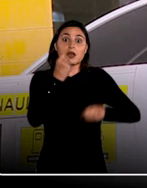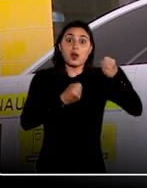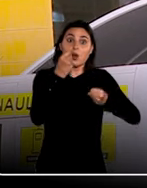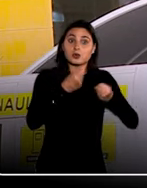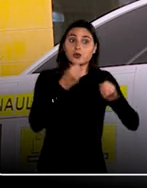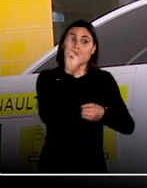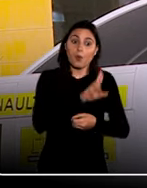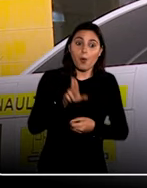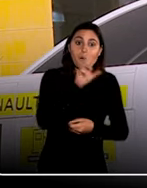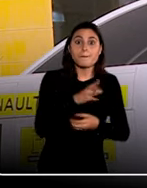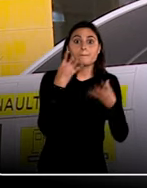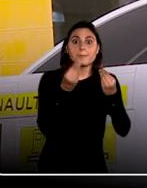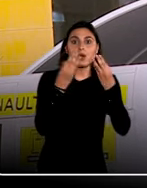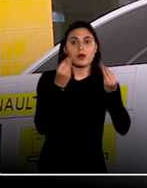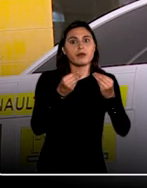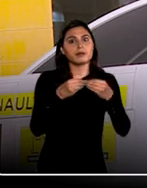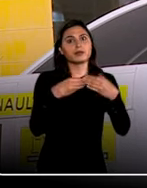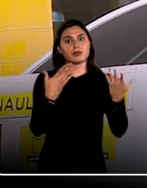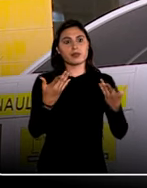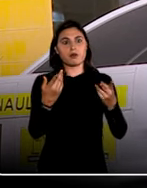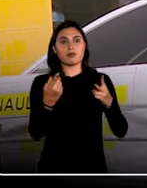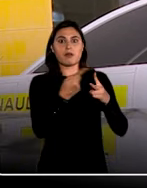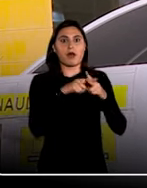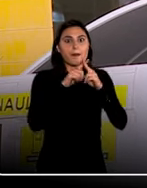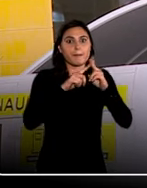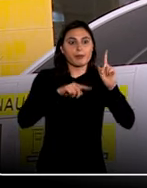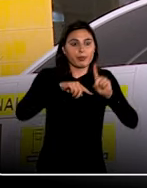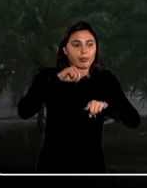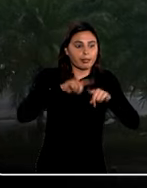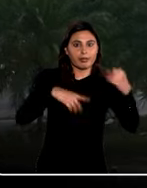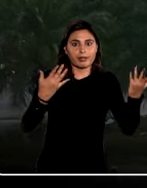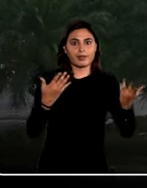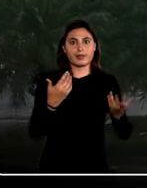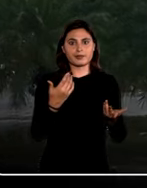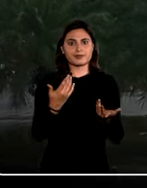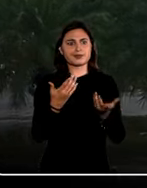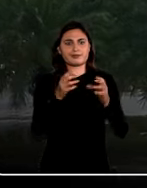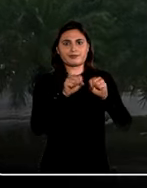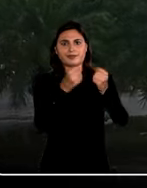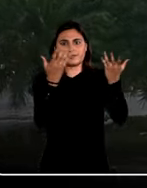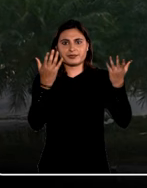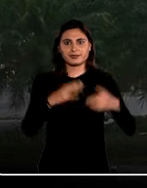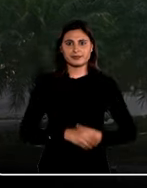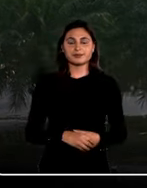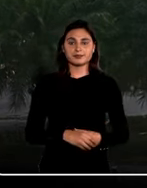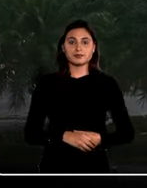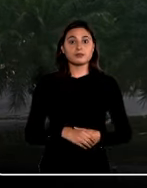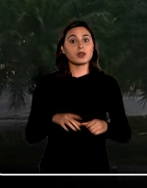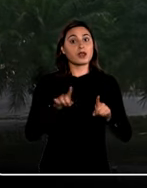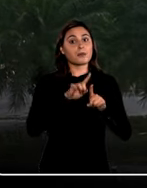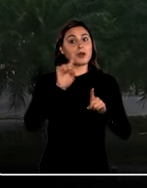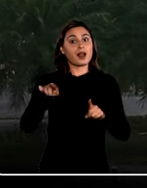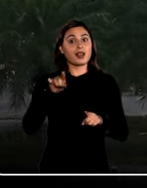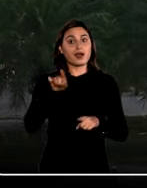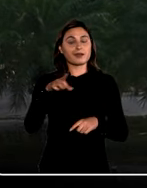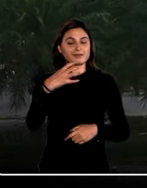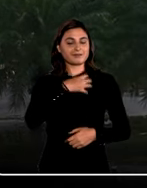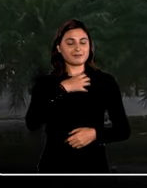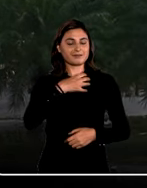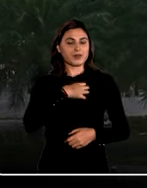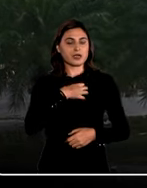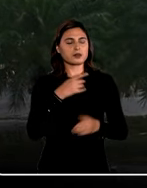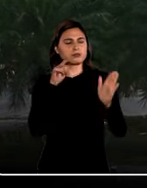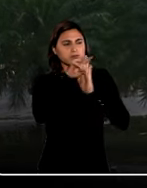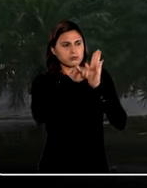natural de uma peça que foi substituída em uma das idas à oficina já o Tribunal de Justiça da Bahia com base em laudo pericial que